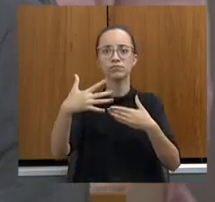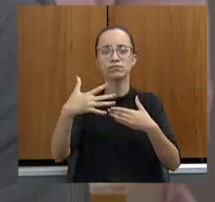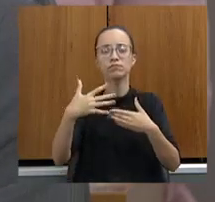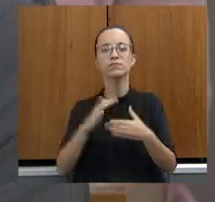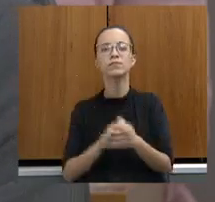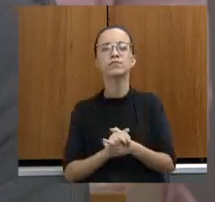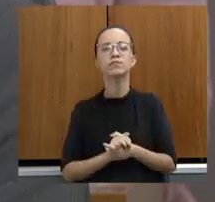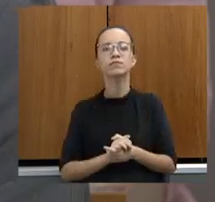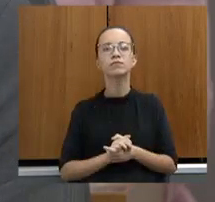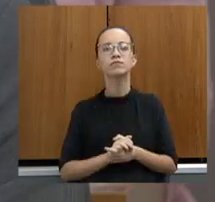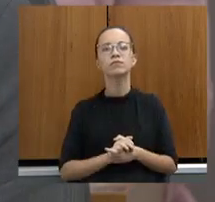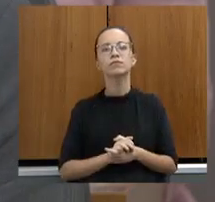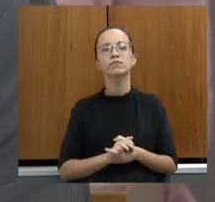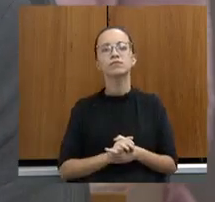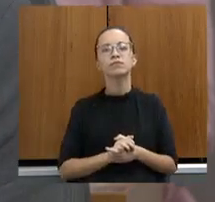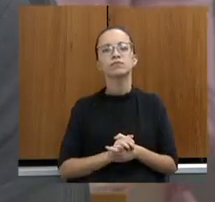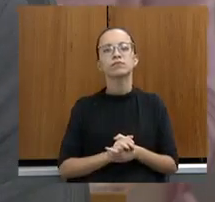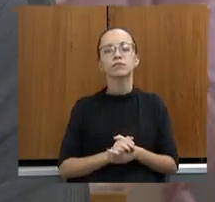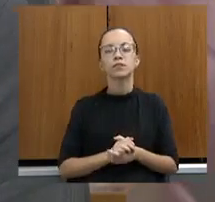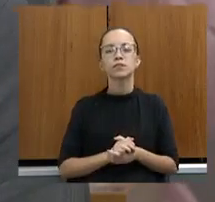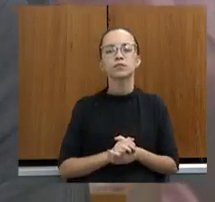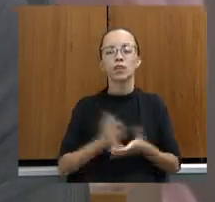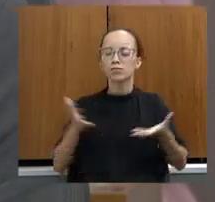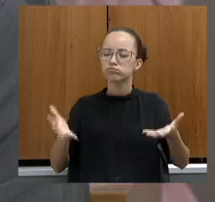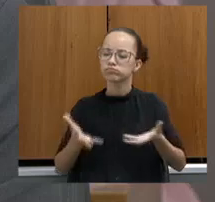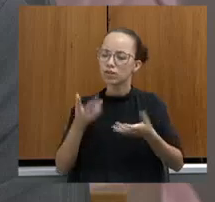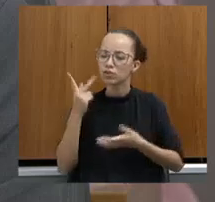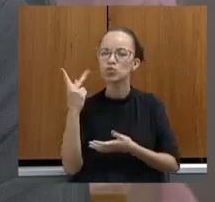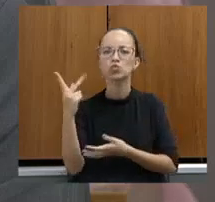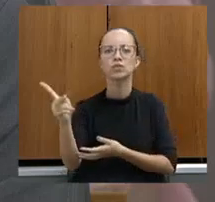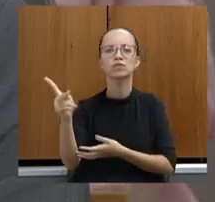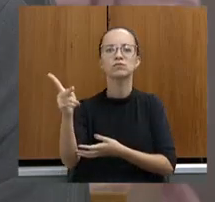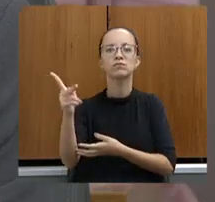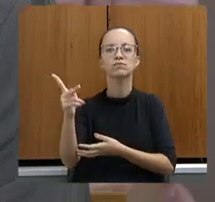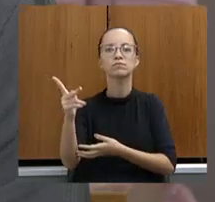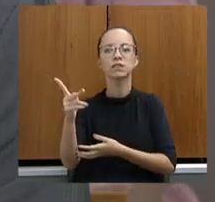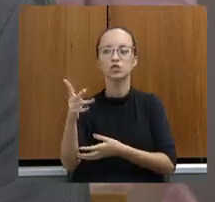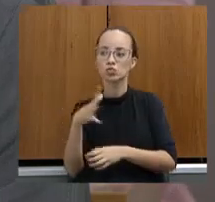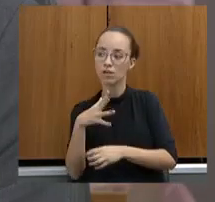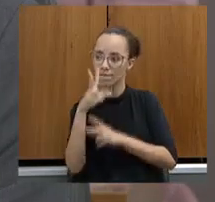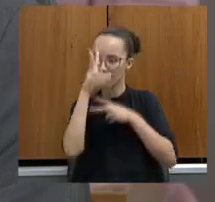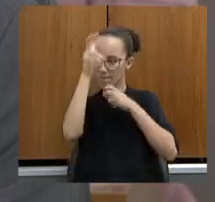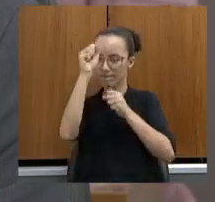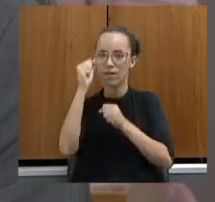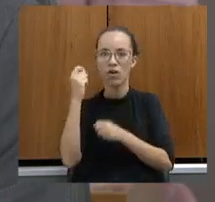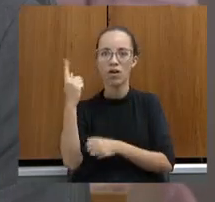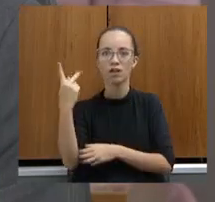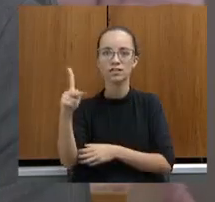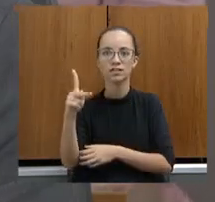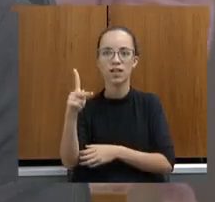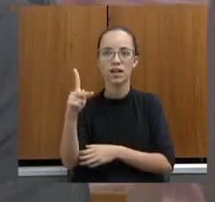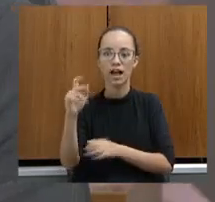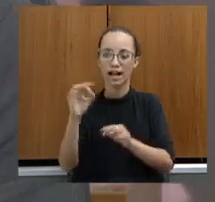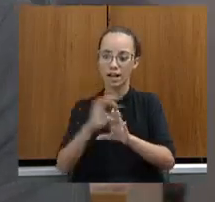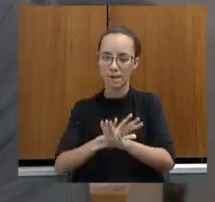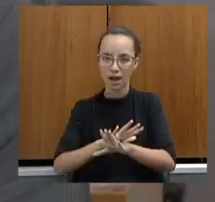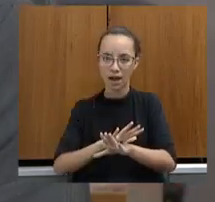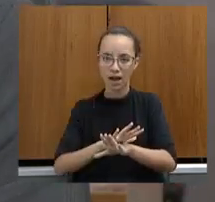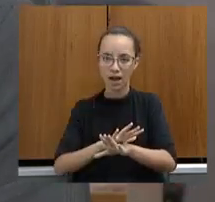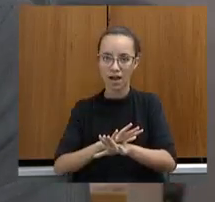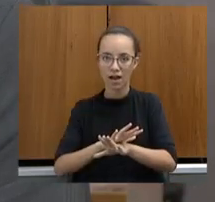alguma sua sua energia né a sua garra sua força será dispensada